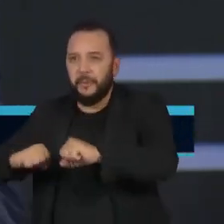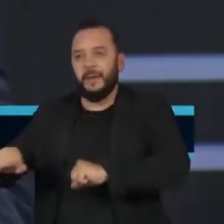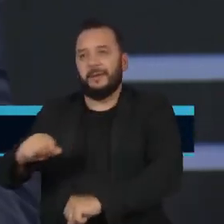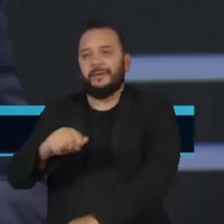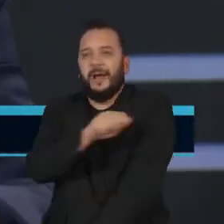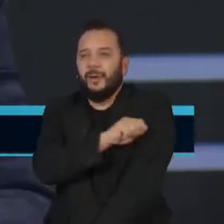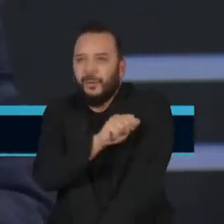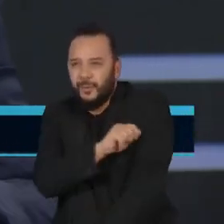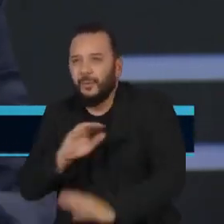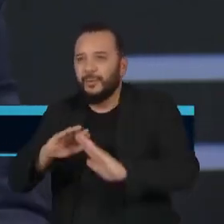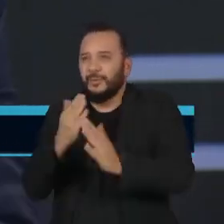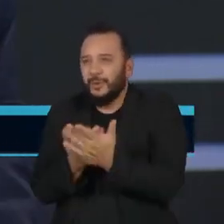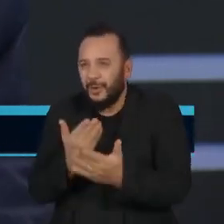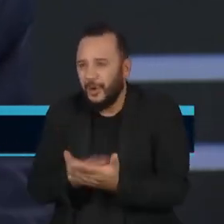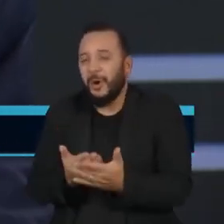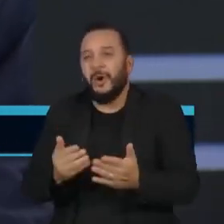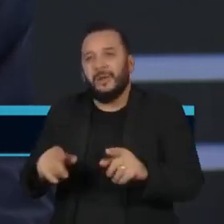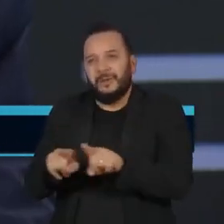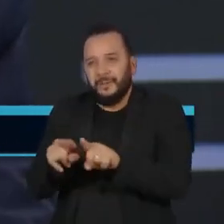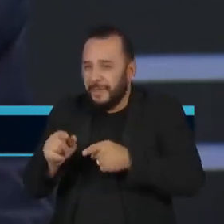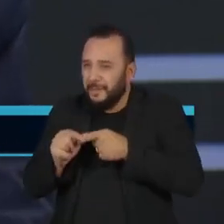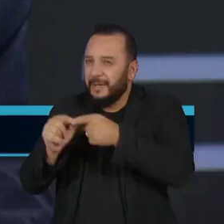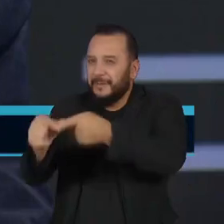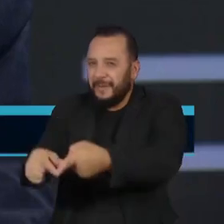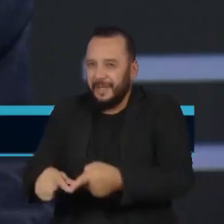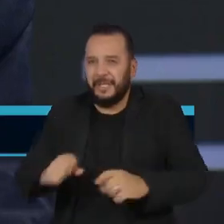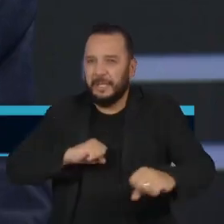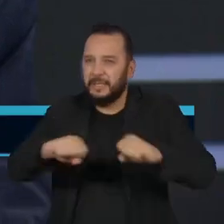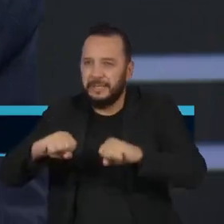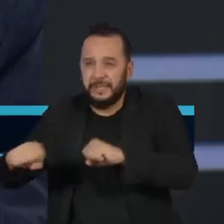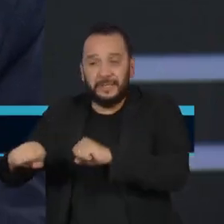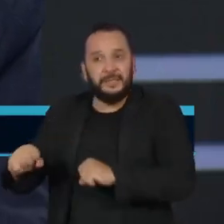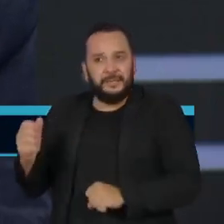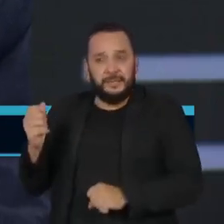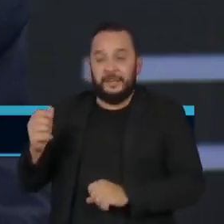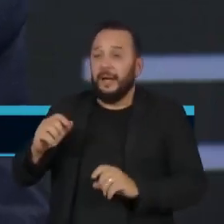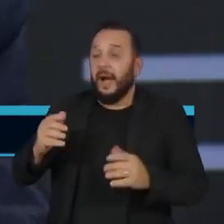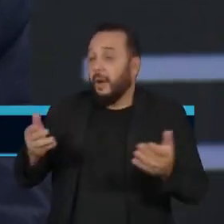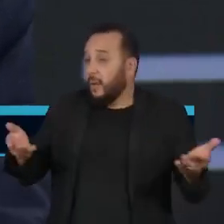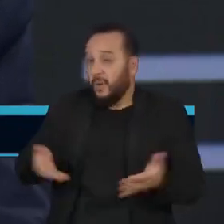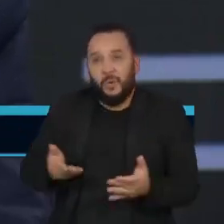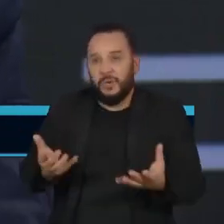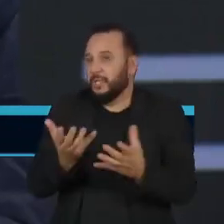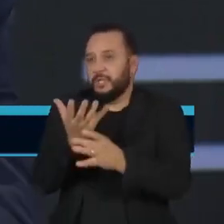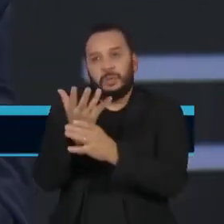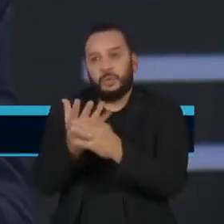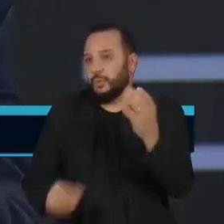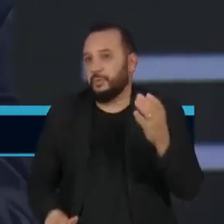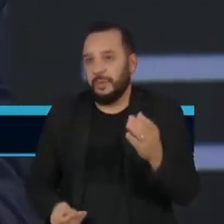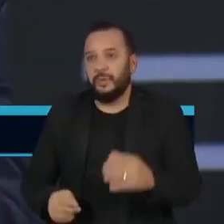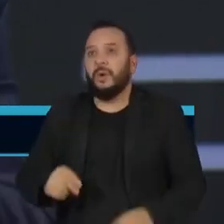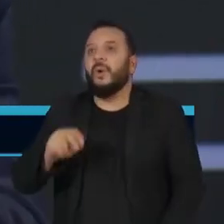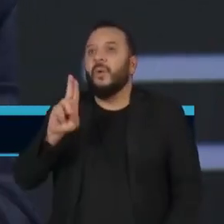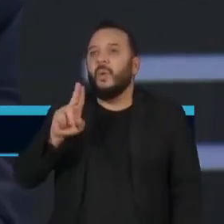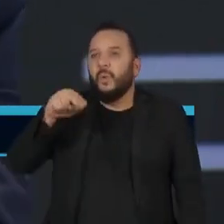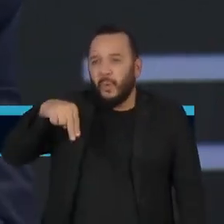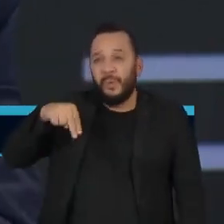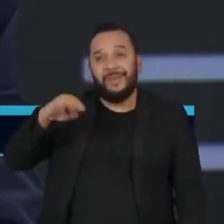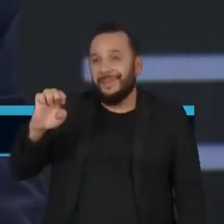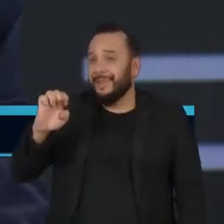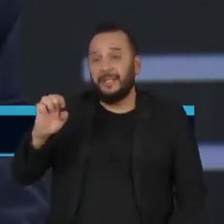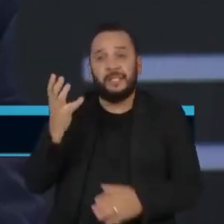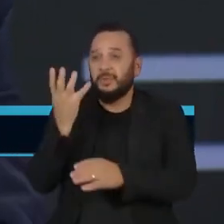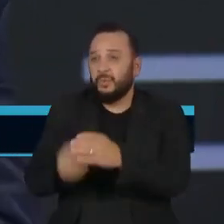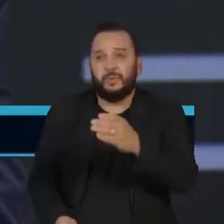base, as periferias se organizando, tal, tudo isso nos tempos contemporâneos desapareceu. A UNE hoje não existe, que é a União Nacional